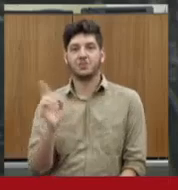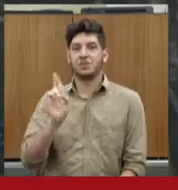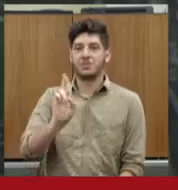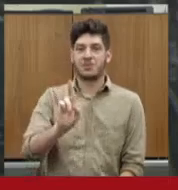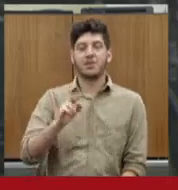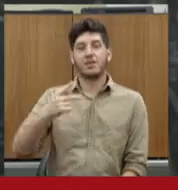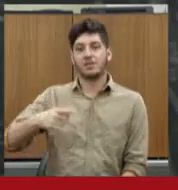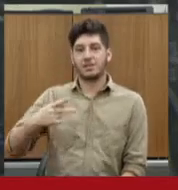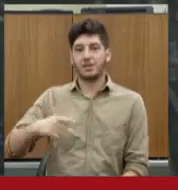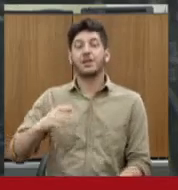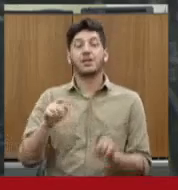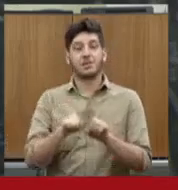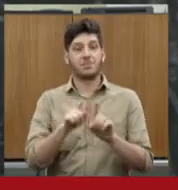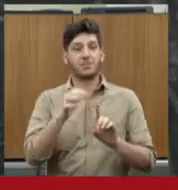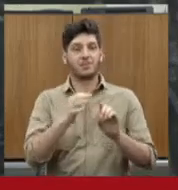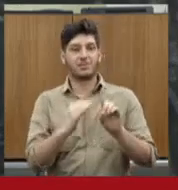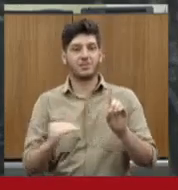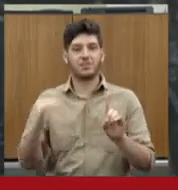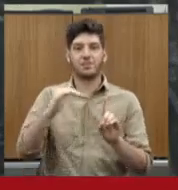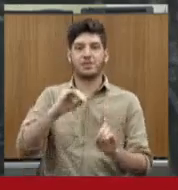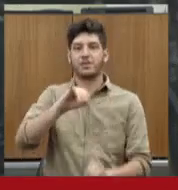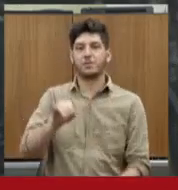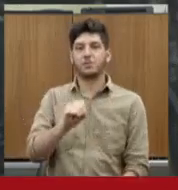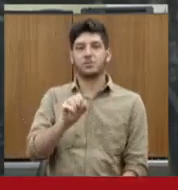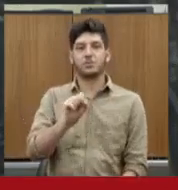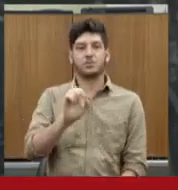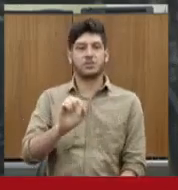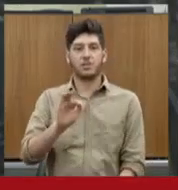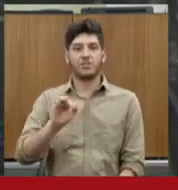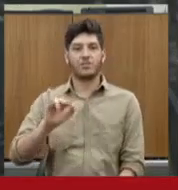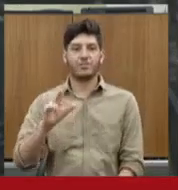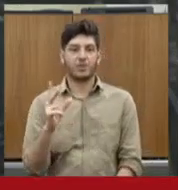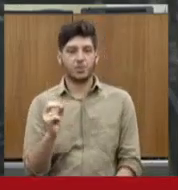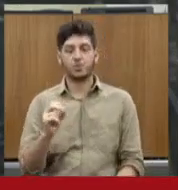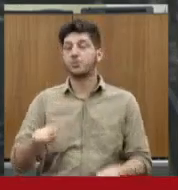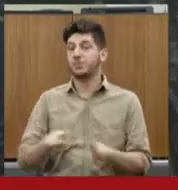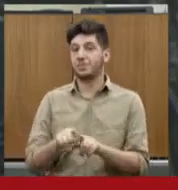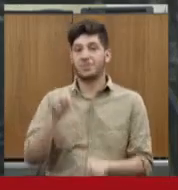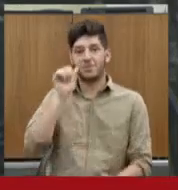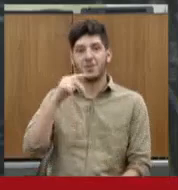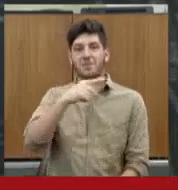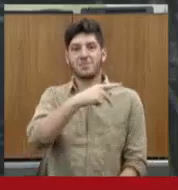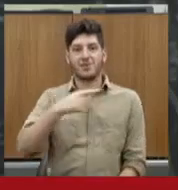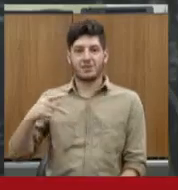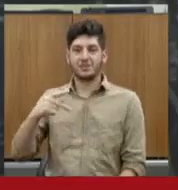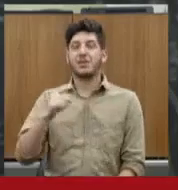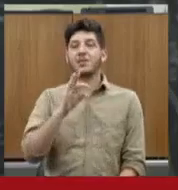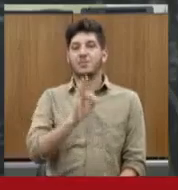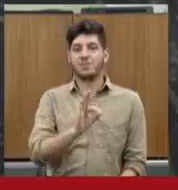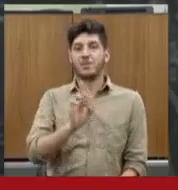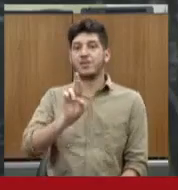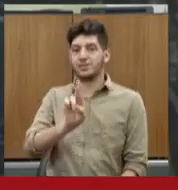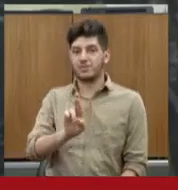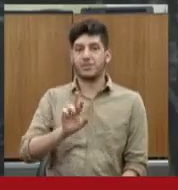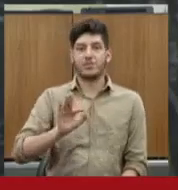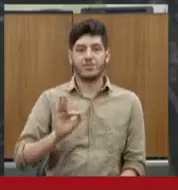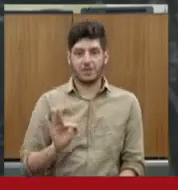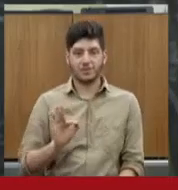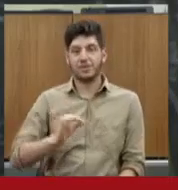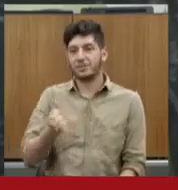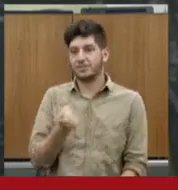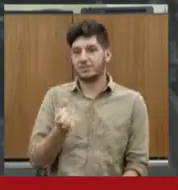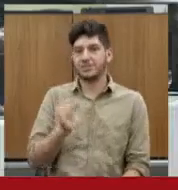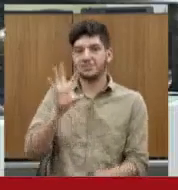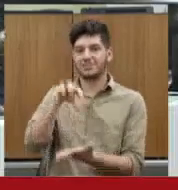Gerais, desembargador Zé Arthur Filho. Excelentíssima senhora presidente do Tribunal Regional Federal da 6ª Região,